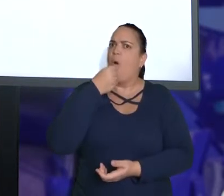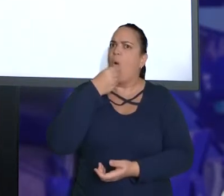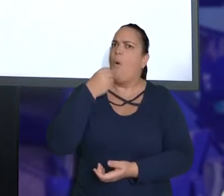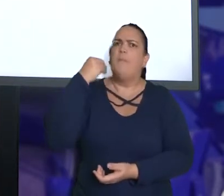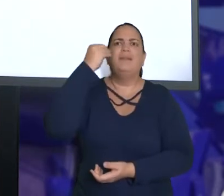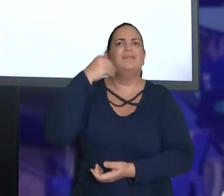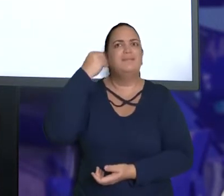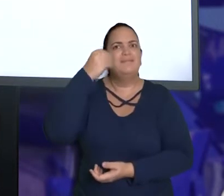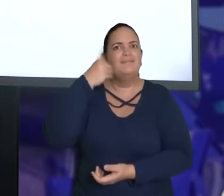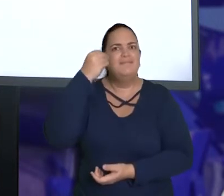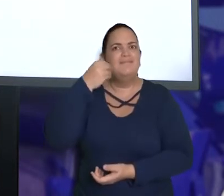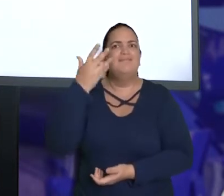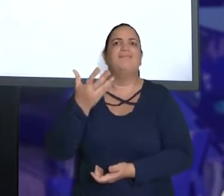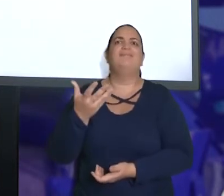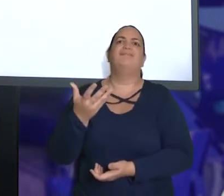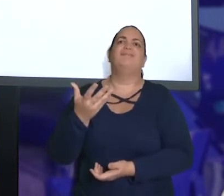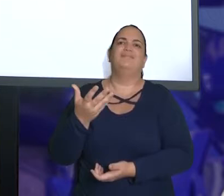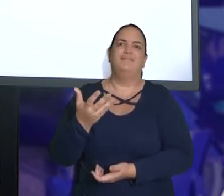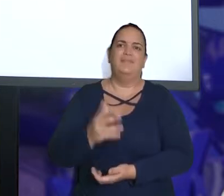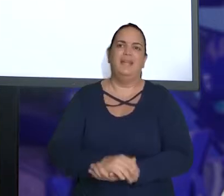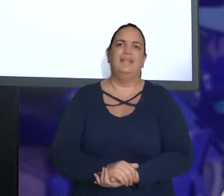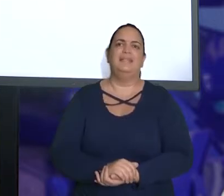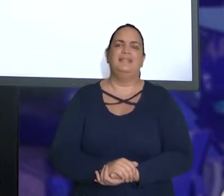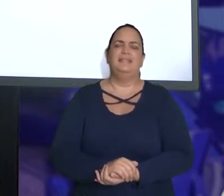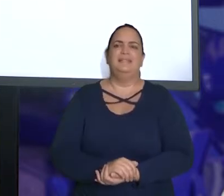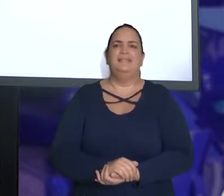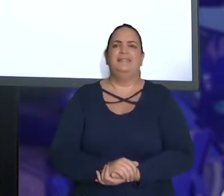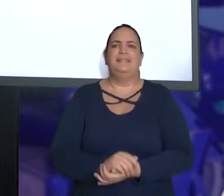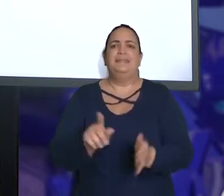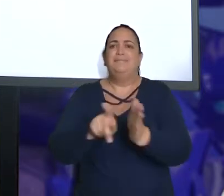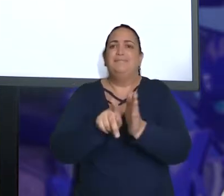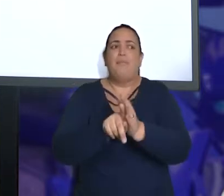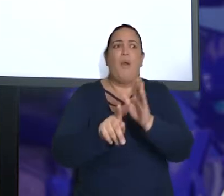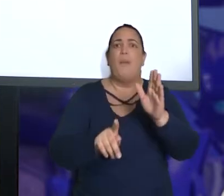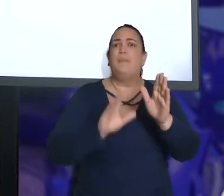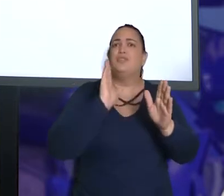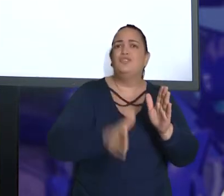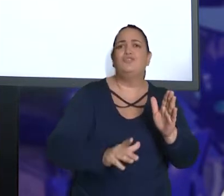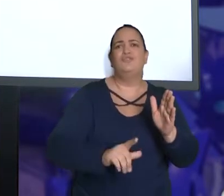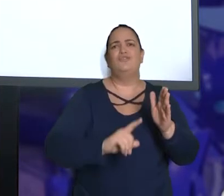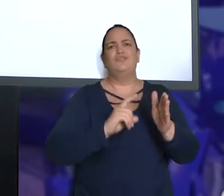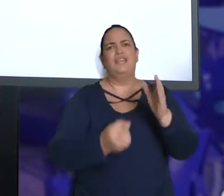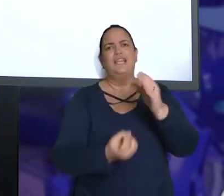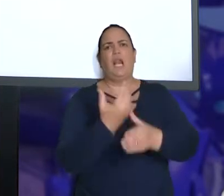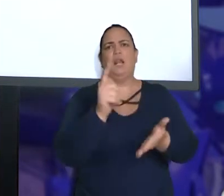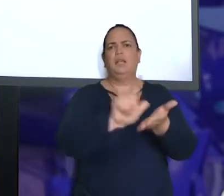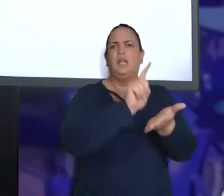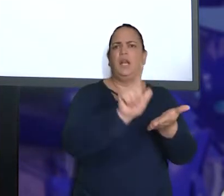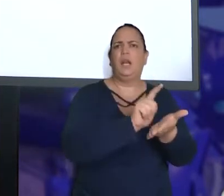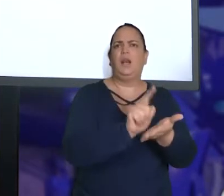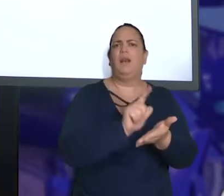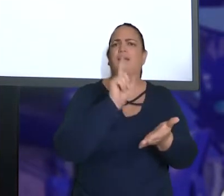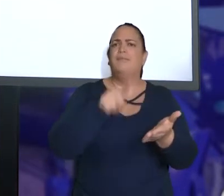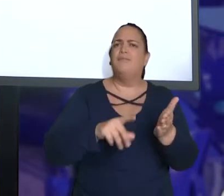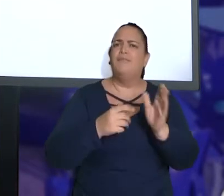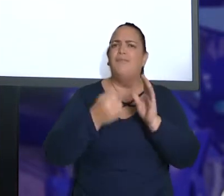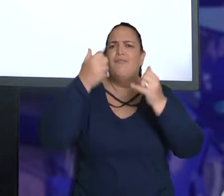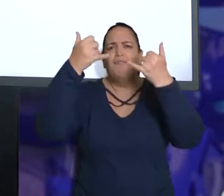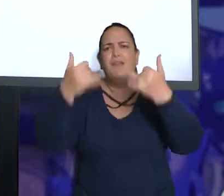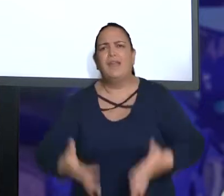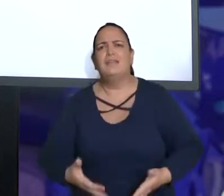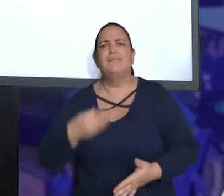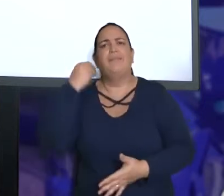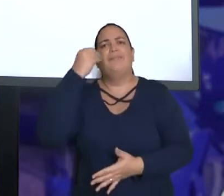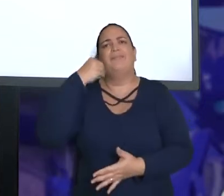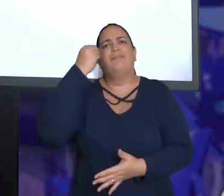da Companhia das Letras, uma das grandes editoras do nosso país. Então, nesse caso, ele vai trazer uma experiência dele, que aconteceu. Foi no